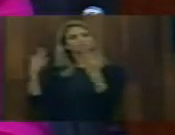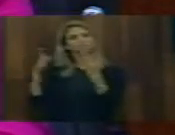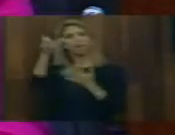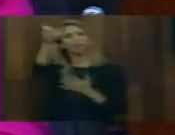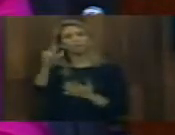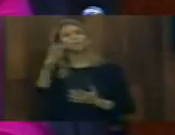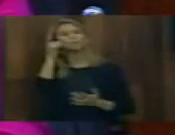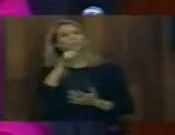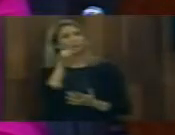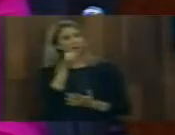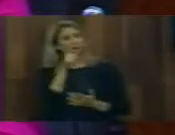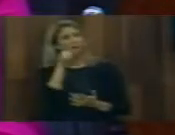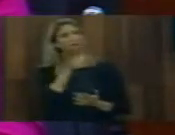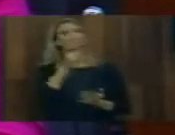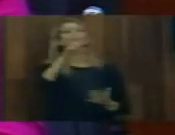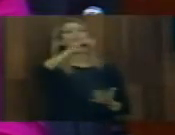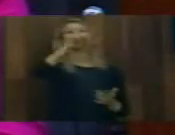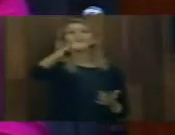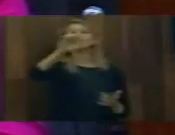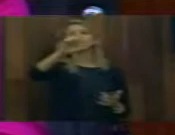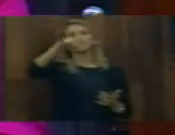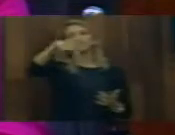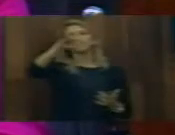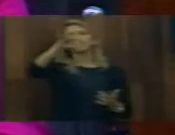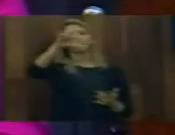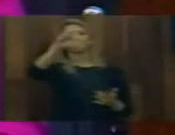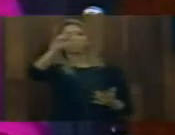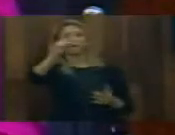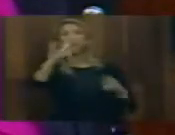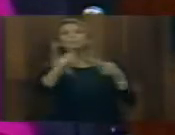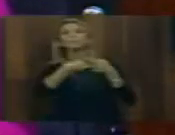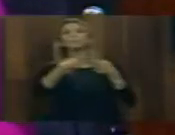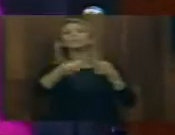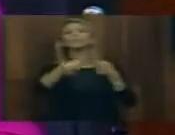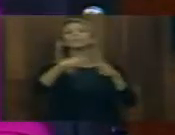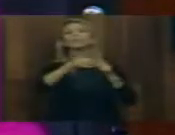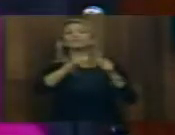Silva, pelos relevantes serviços prestados ao município.